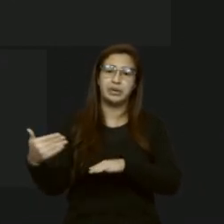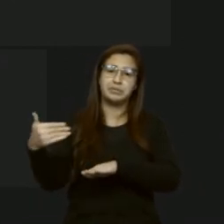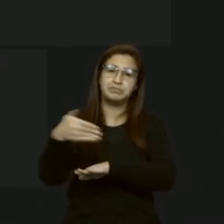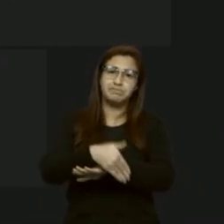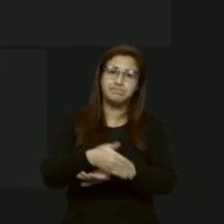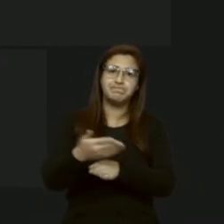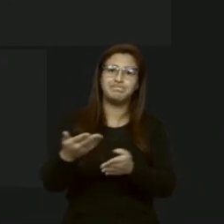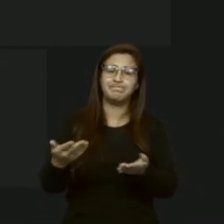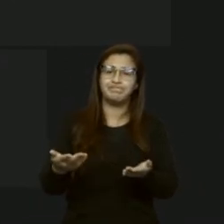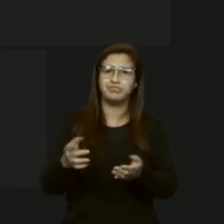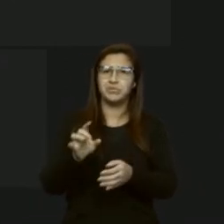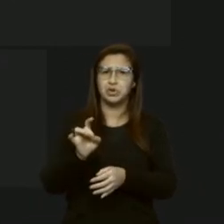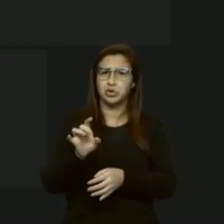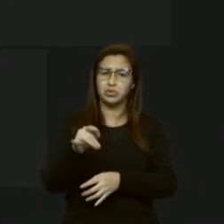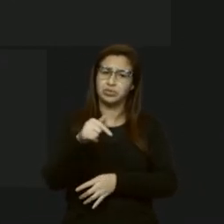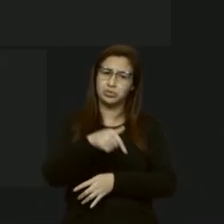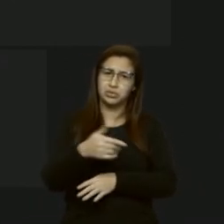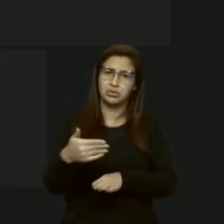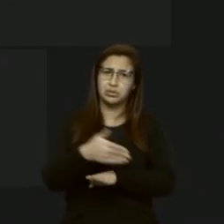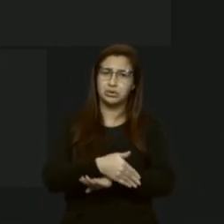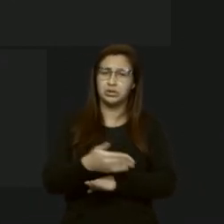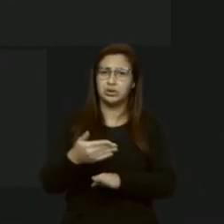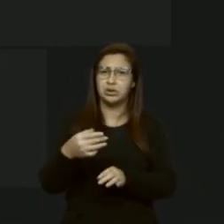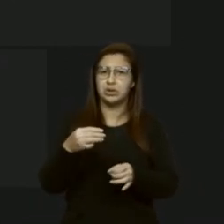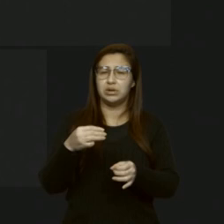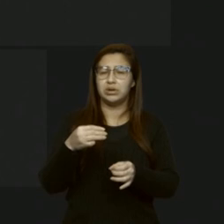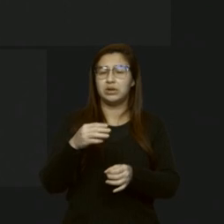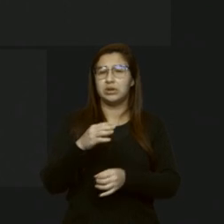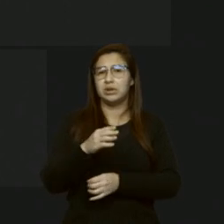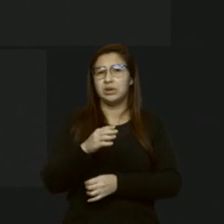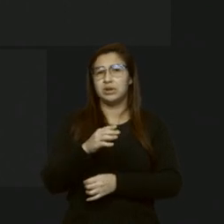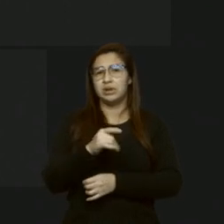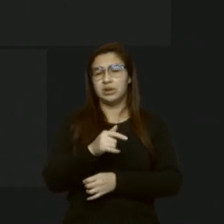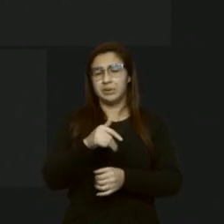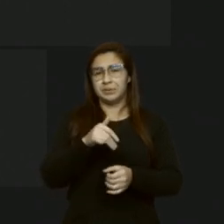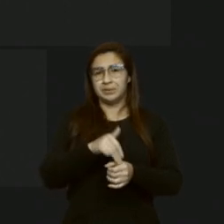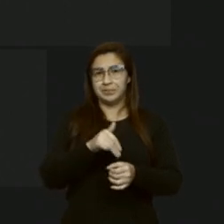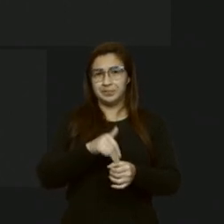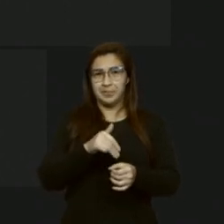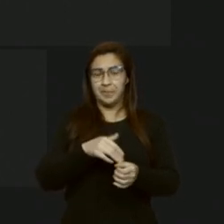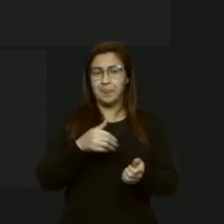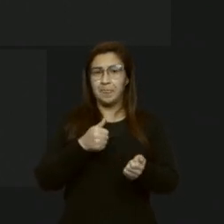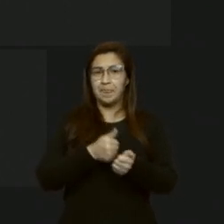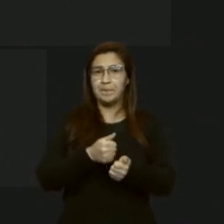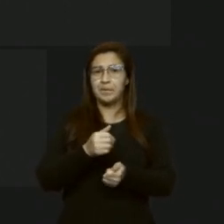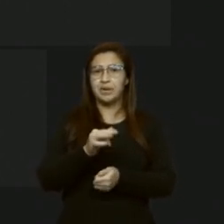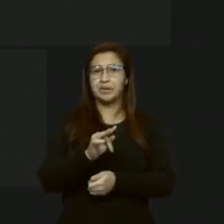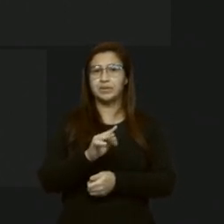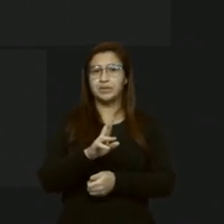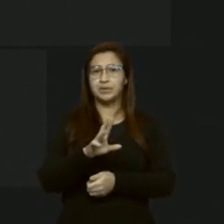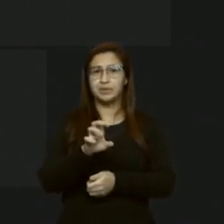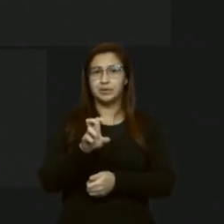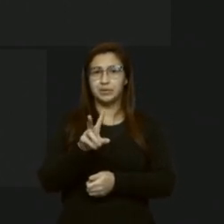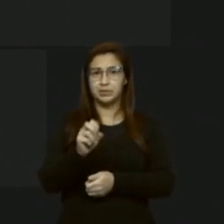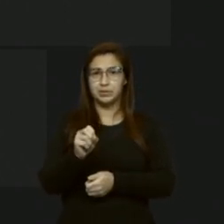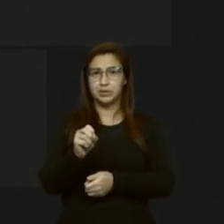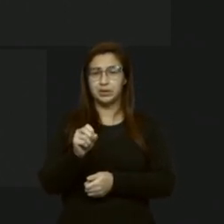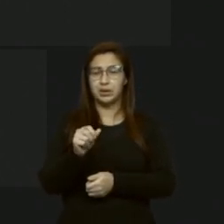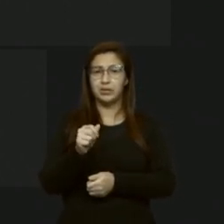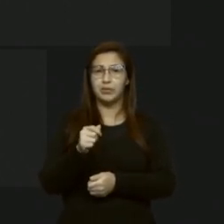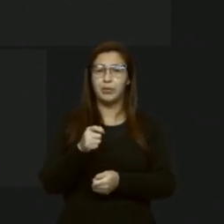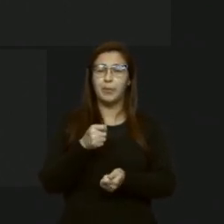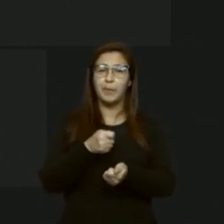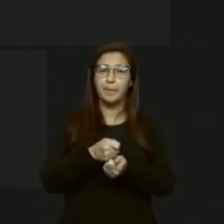diferente nessa região aqui no bairro Badenfurt, onde fica aqui próximo ao trevo de acesso, inclusive, a Pomerode e